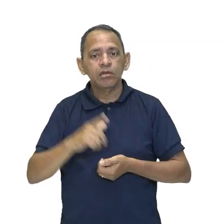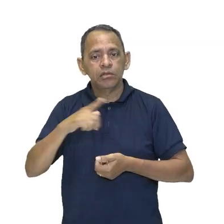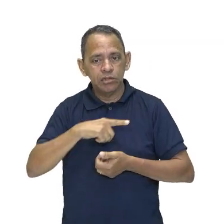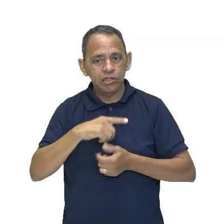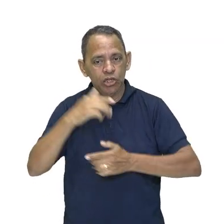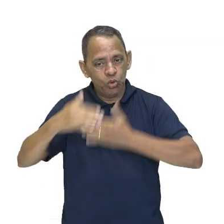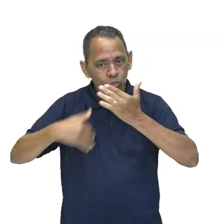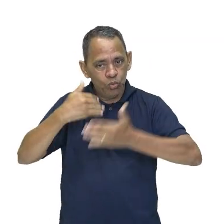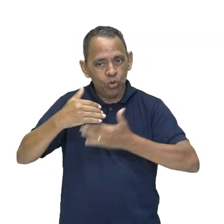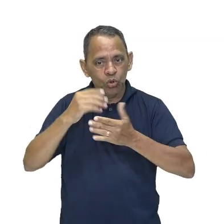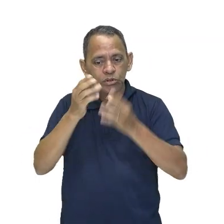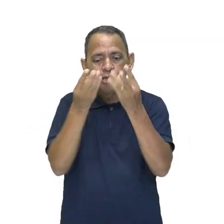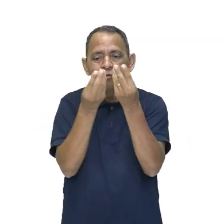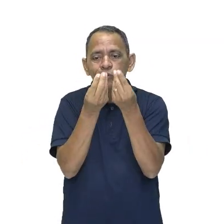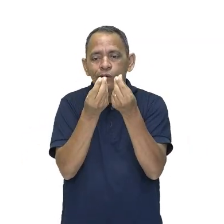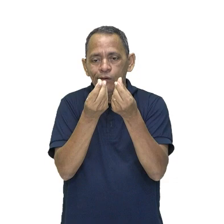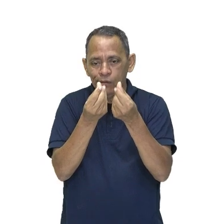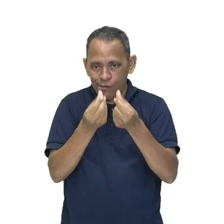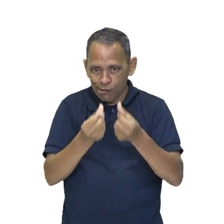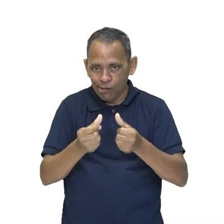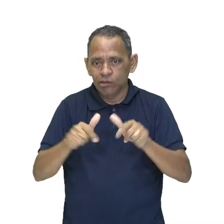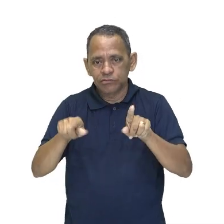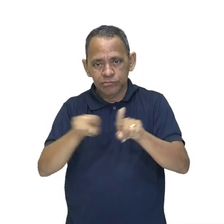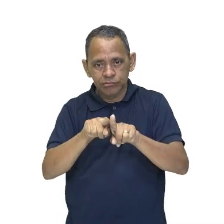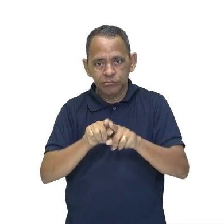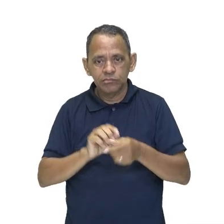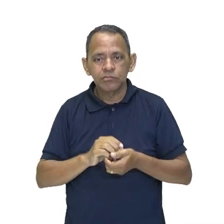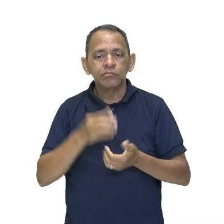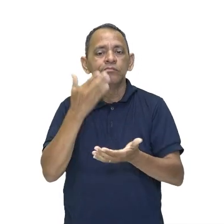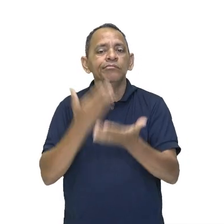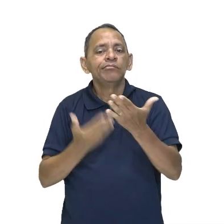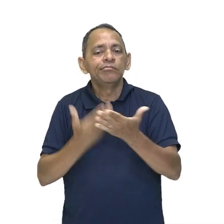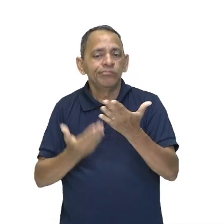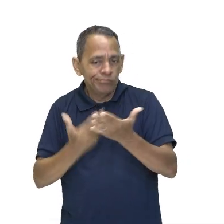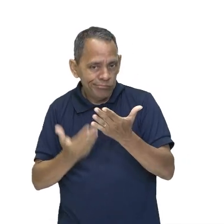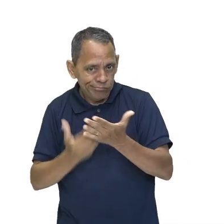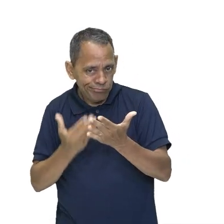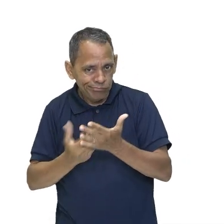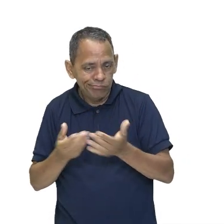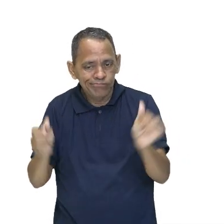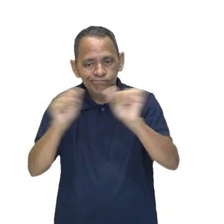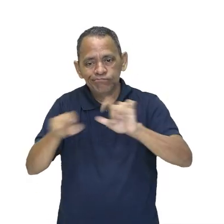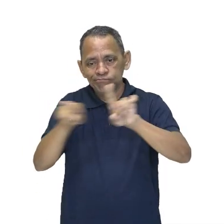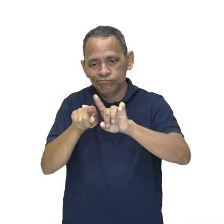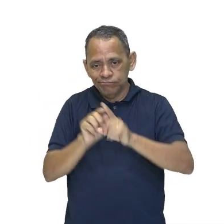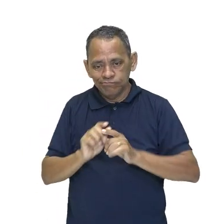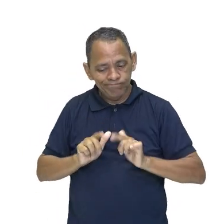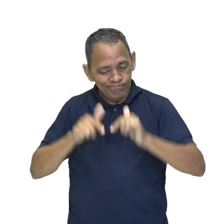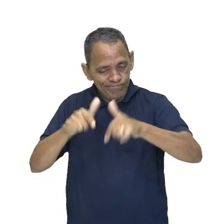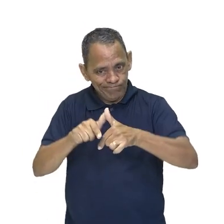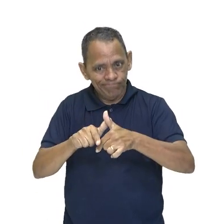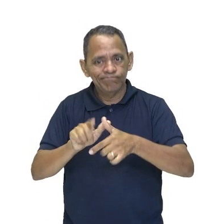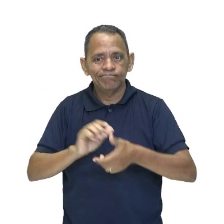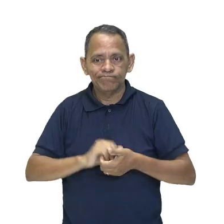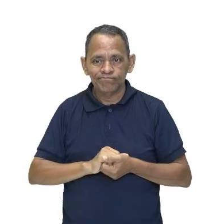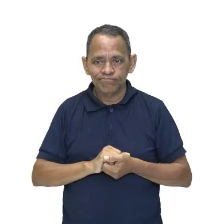processo de desnaturação, perdendo a capacidade de atuar como um catalisador.